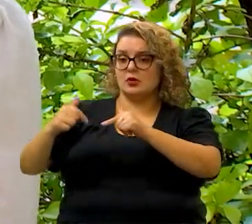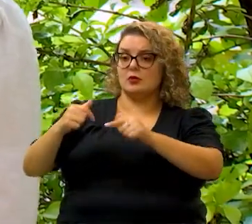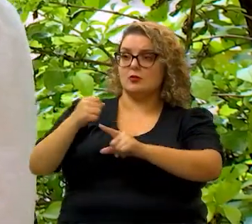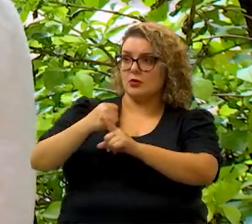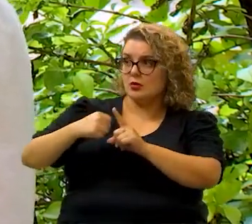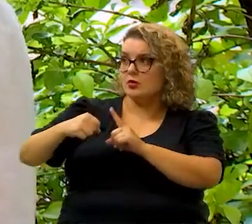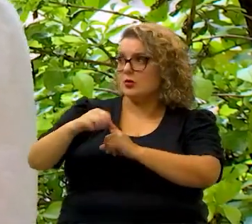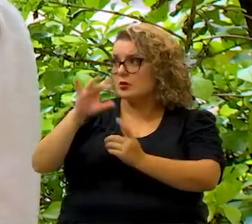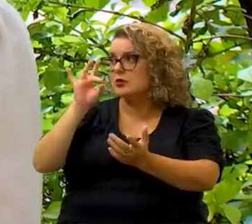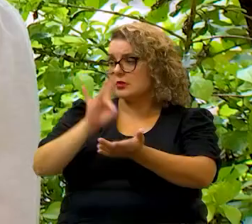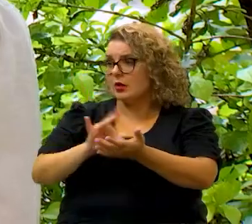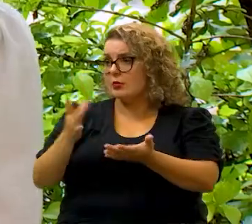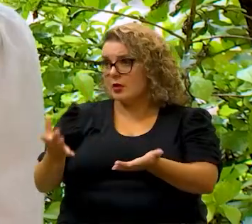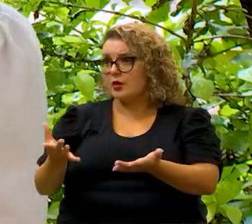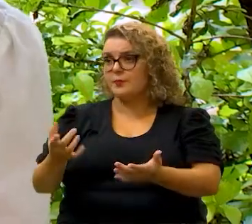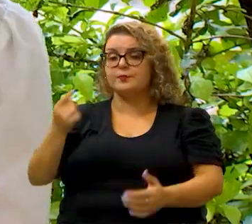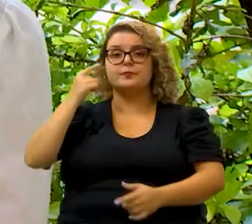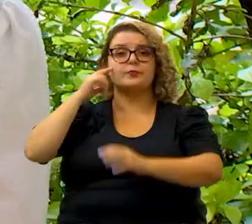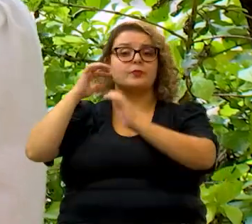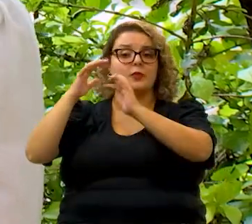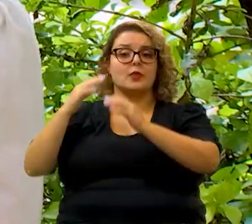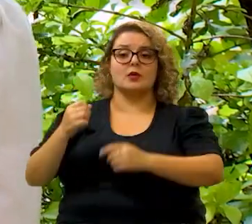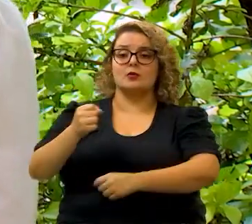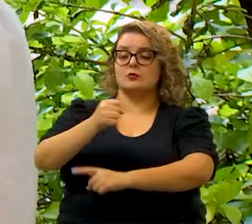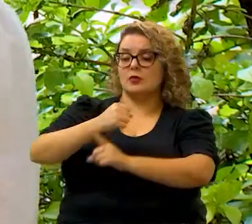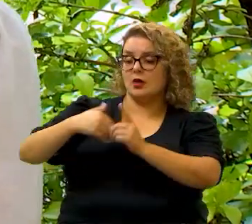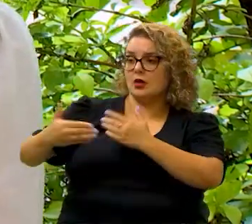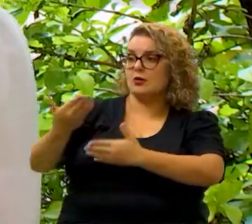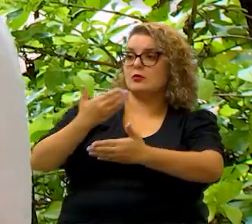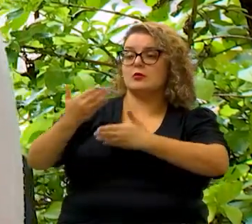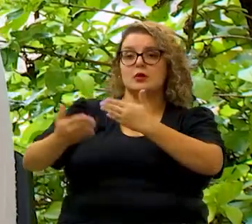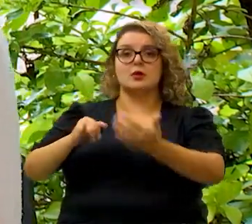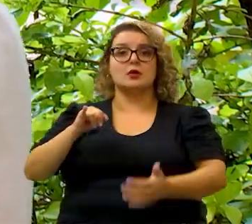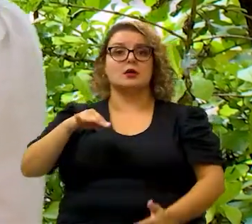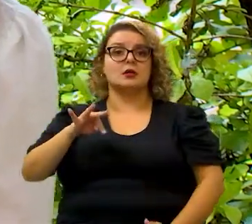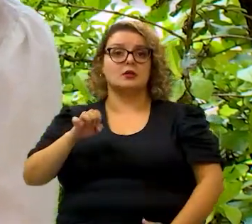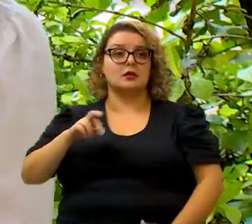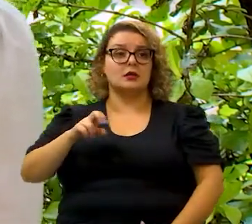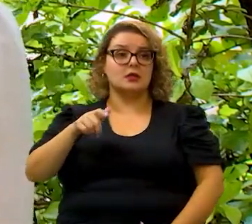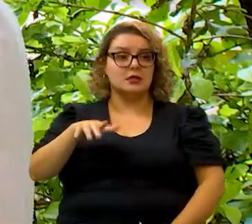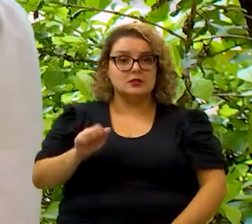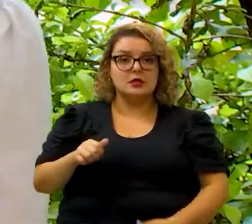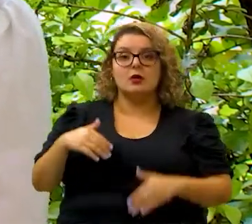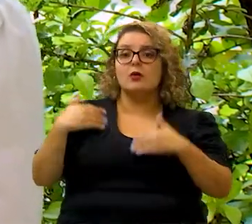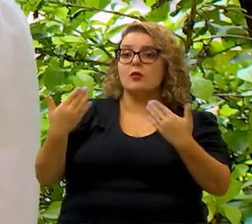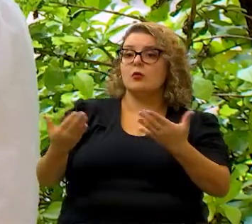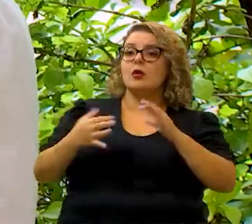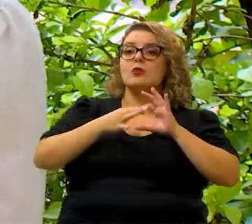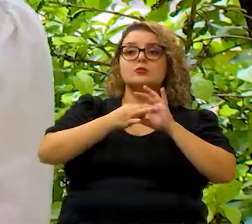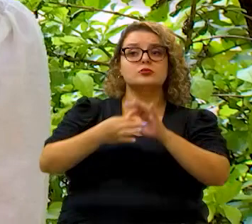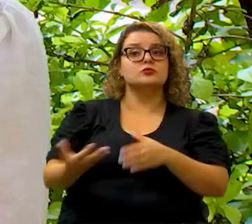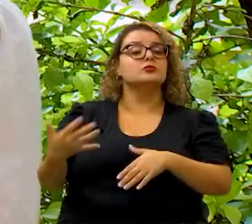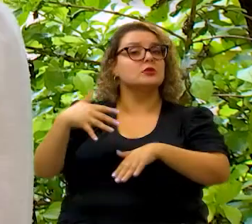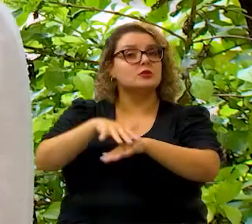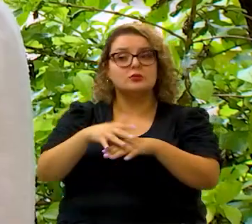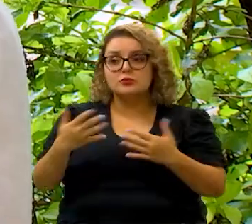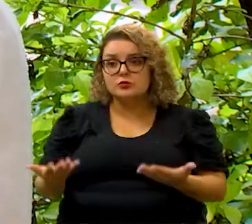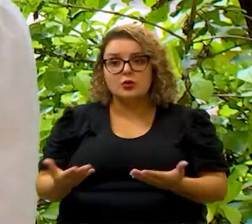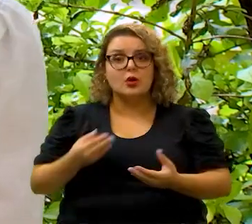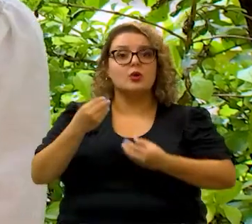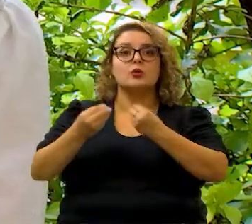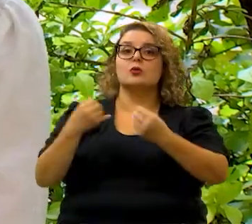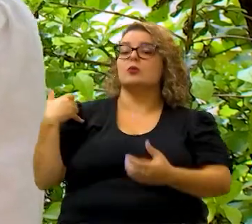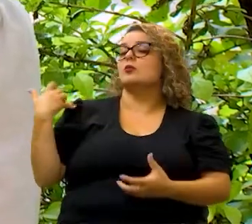gente trabalha pelo viés social mesmo, né? Pensando na socialização, na interação, em qual contexto essa pessoa idosa ela